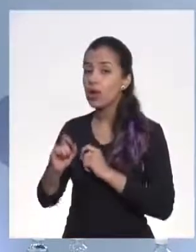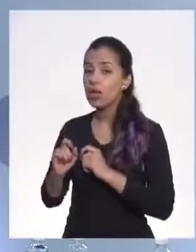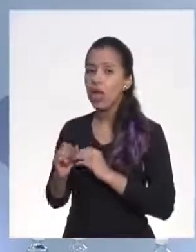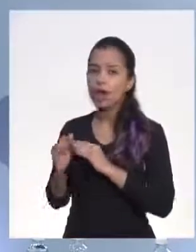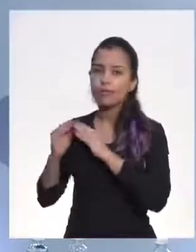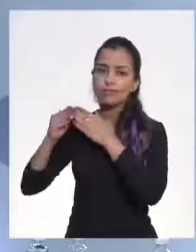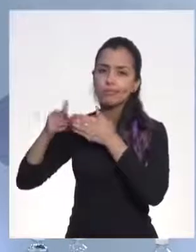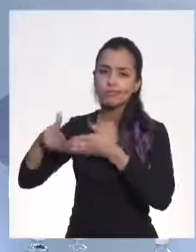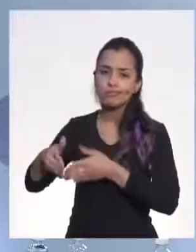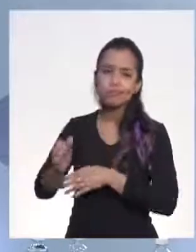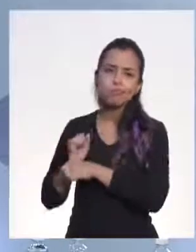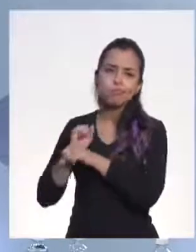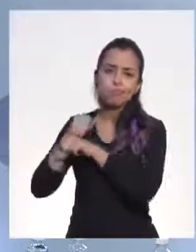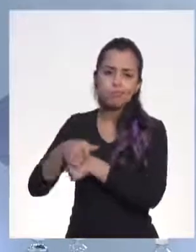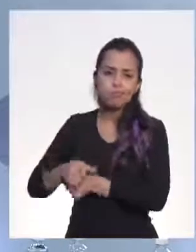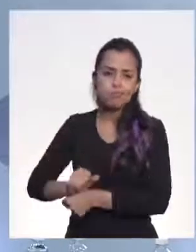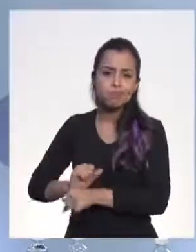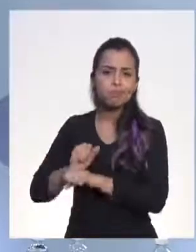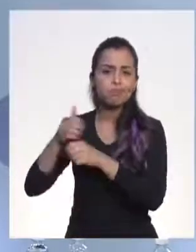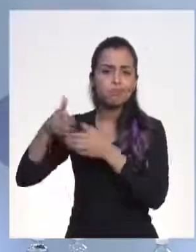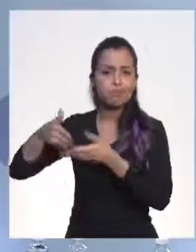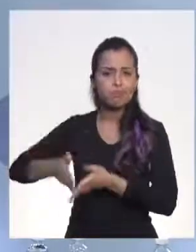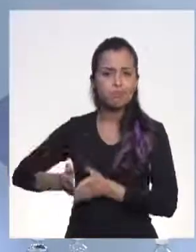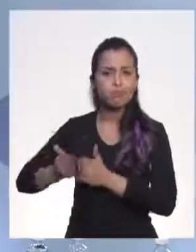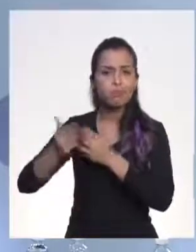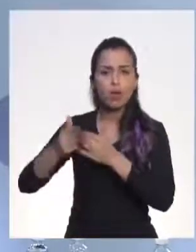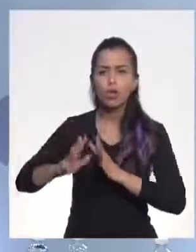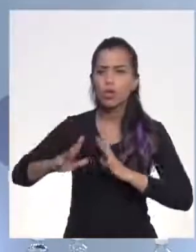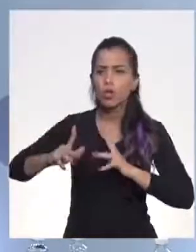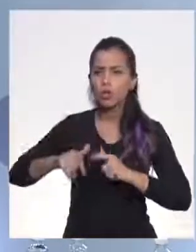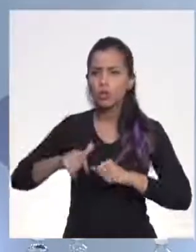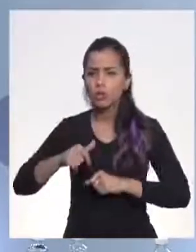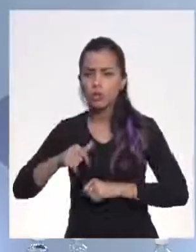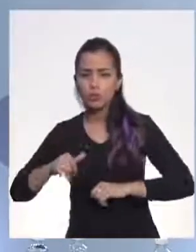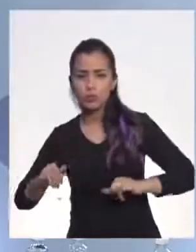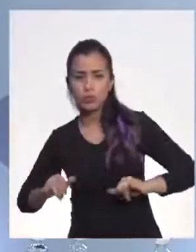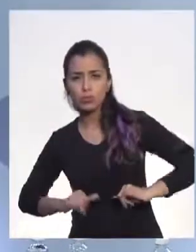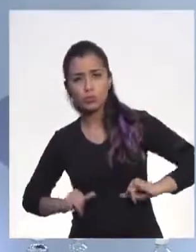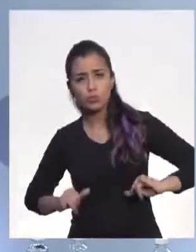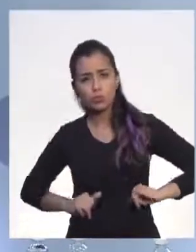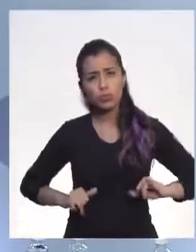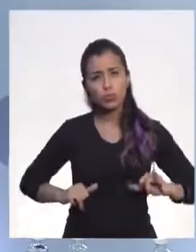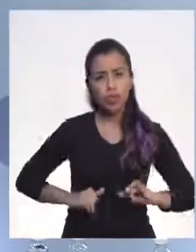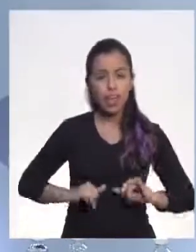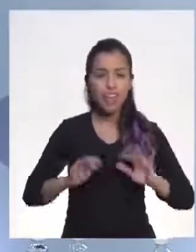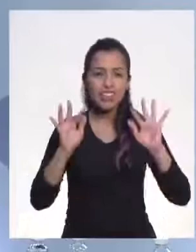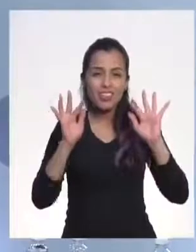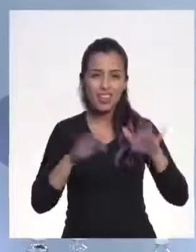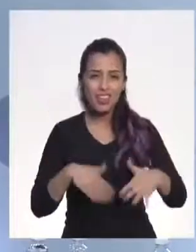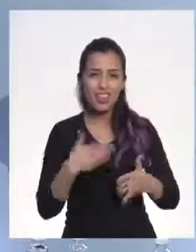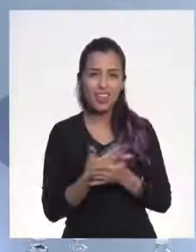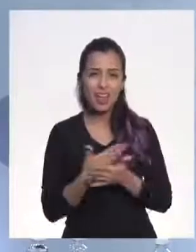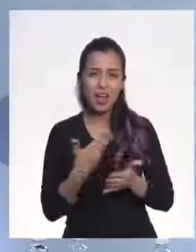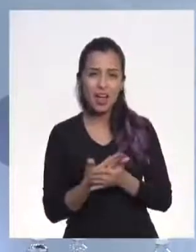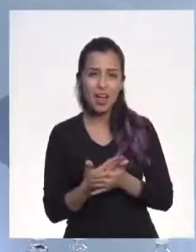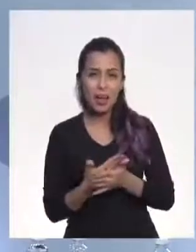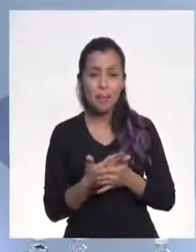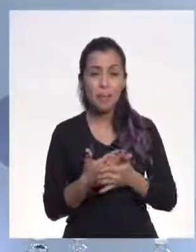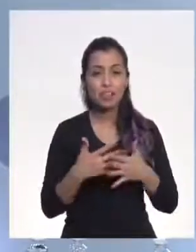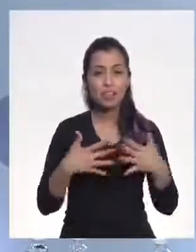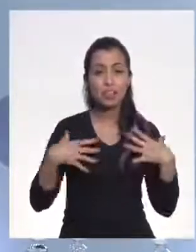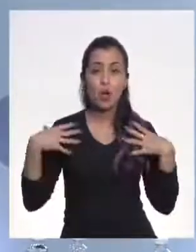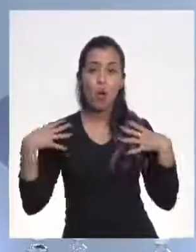que sofreram e a outra a gente falou da Brisa balança no final da aula a gente até viu o professor de apontado gente os